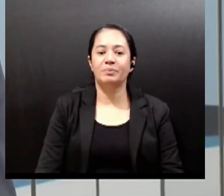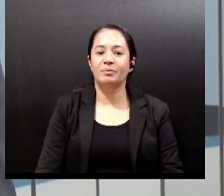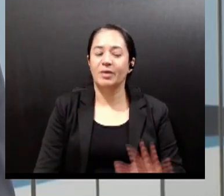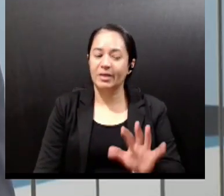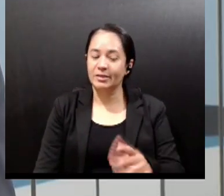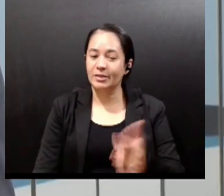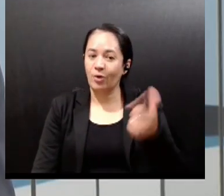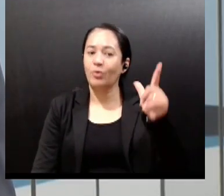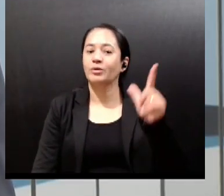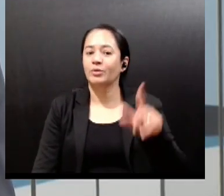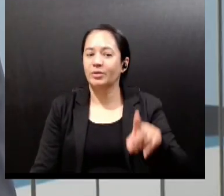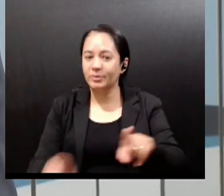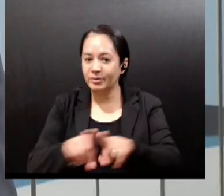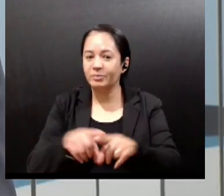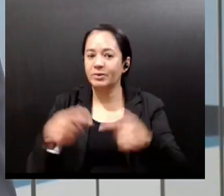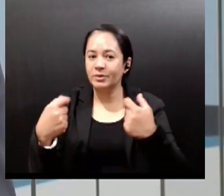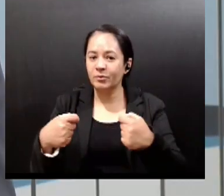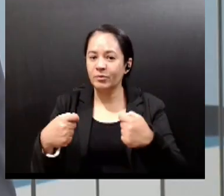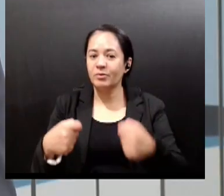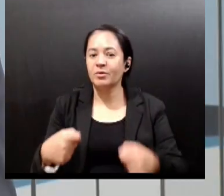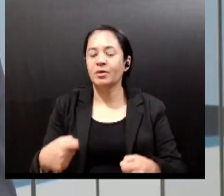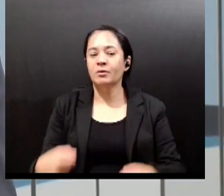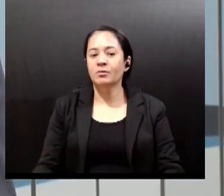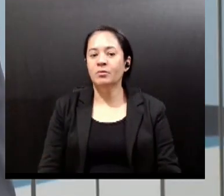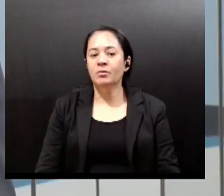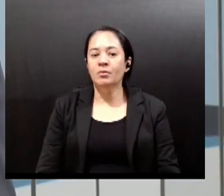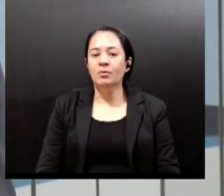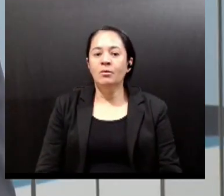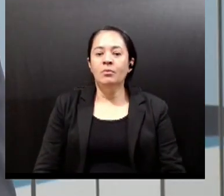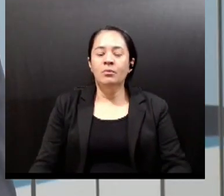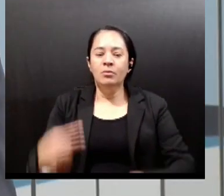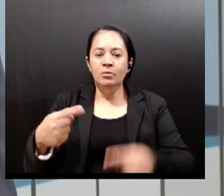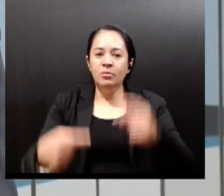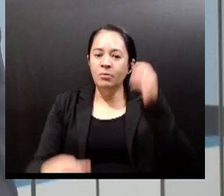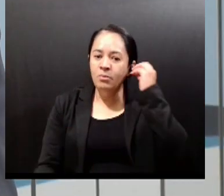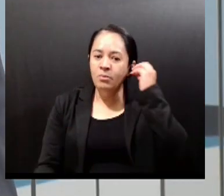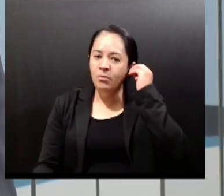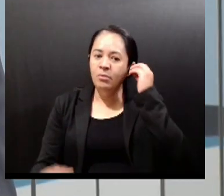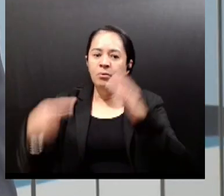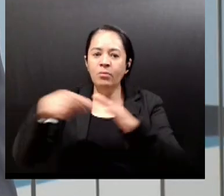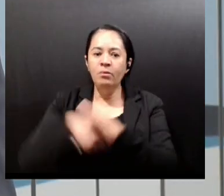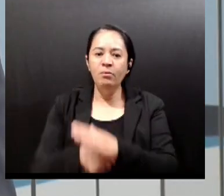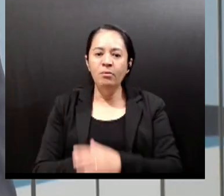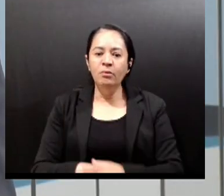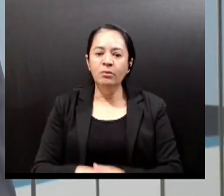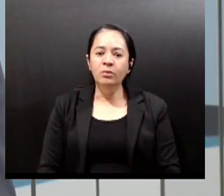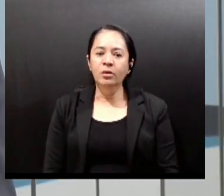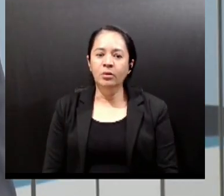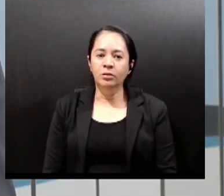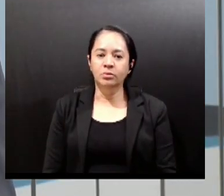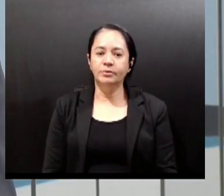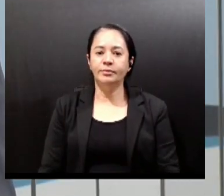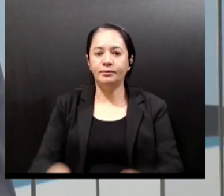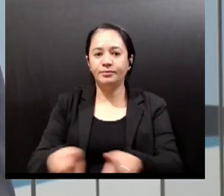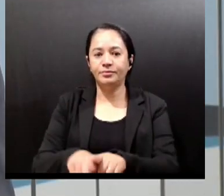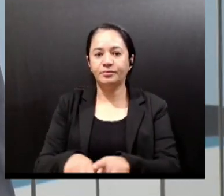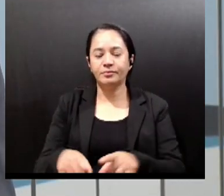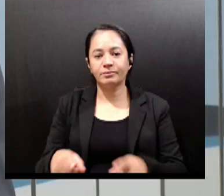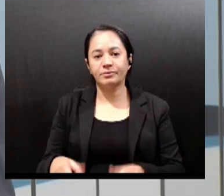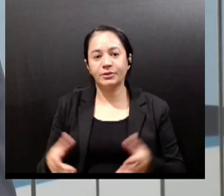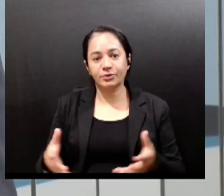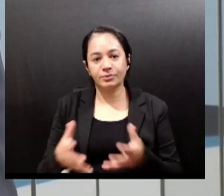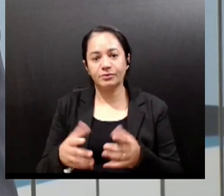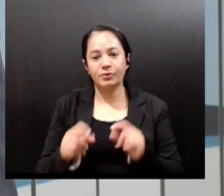que precisa ser ainda discutido, aprofundado, e a questão do estímulo realmente, né, que seria o ideal